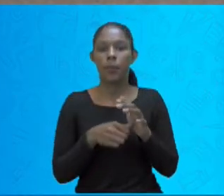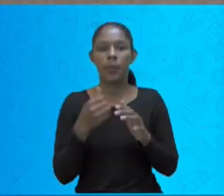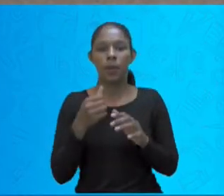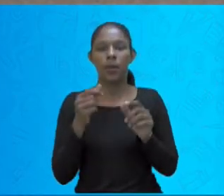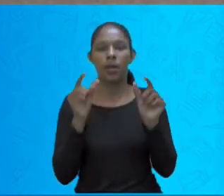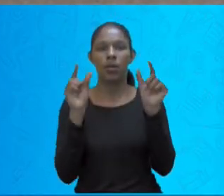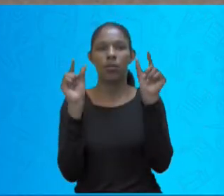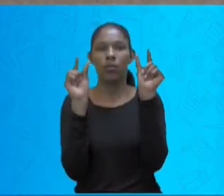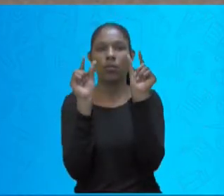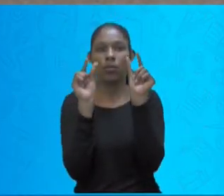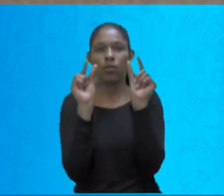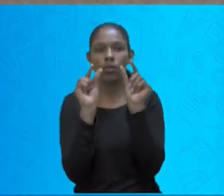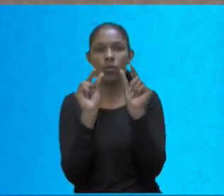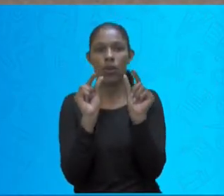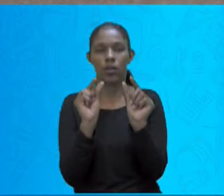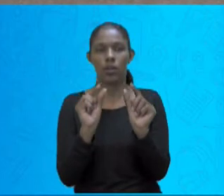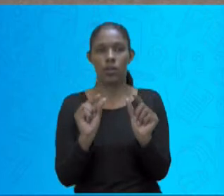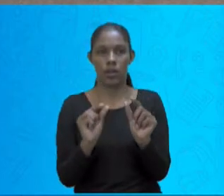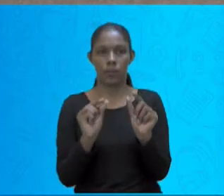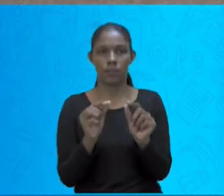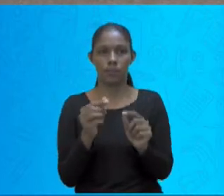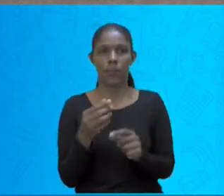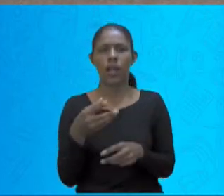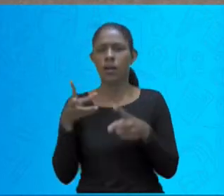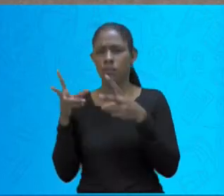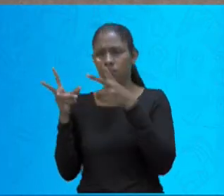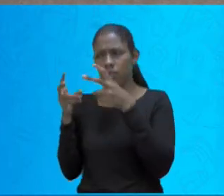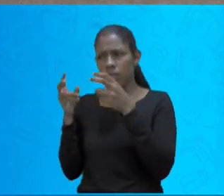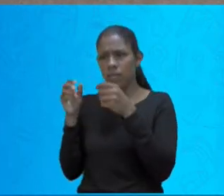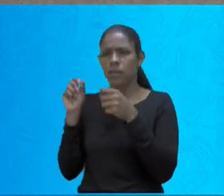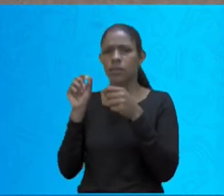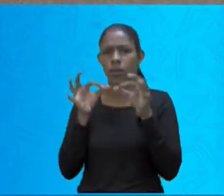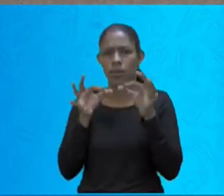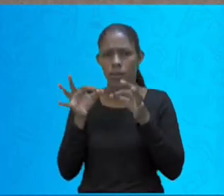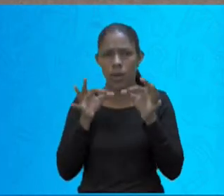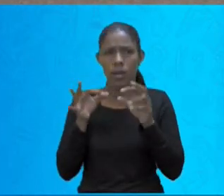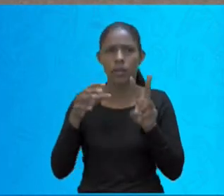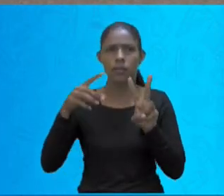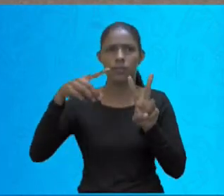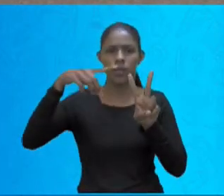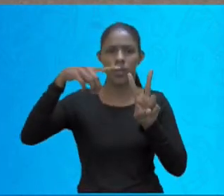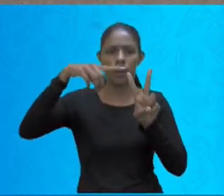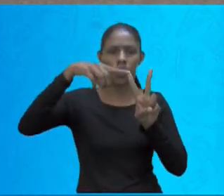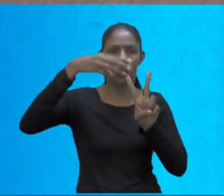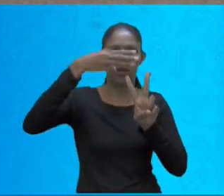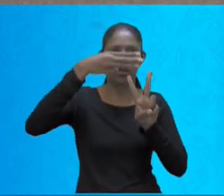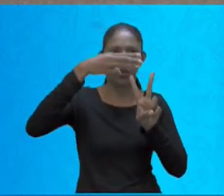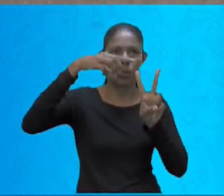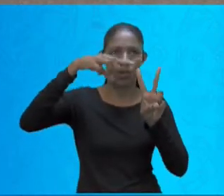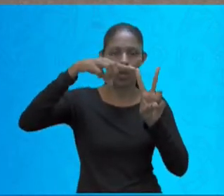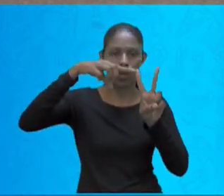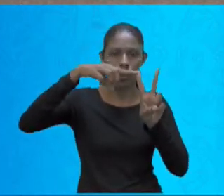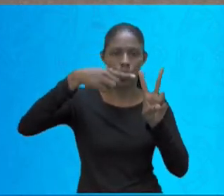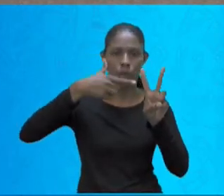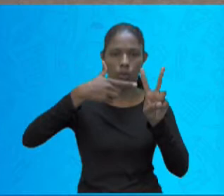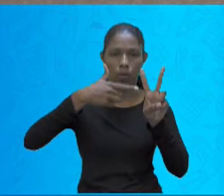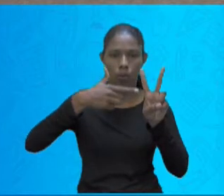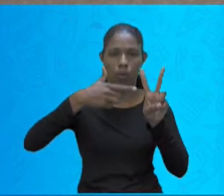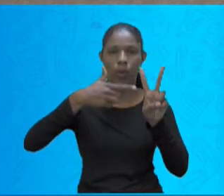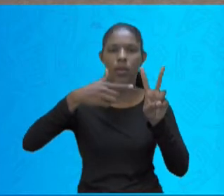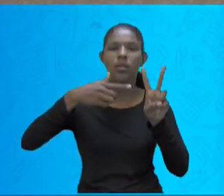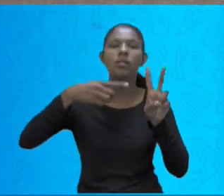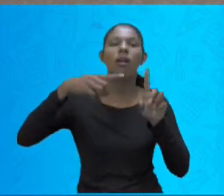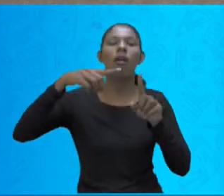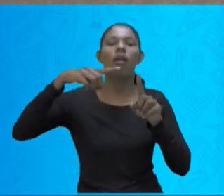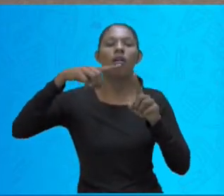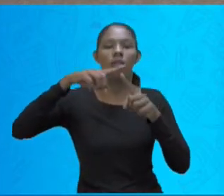expoente. Veja aqui o que eu fiz, olha. Raiz cúbica, 2 ao cubo, vezes 2 ao